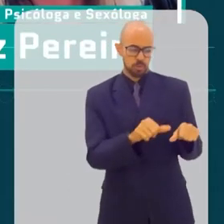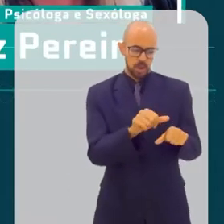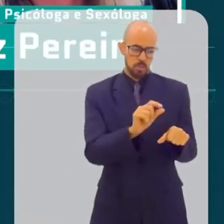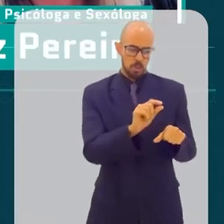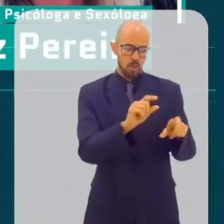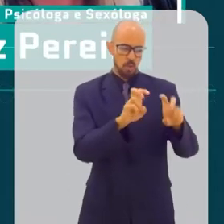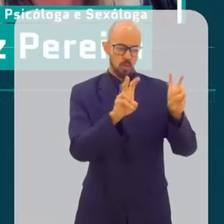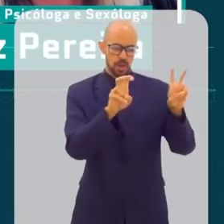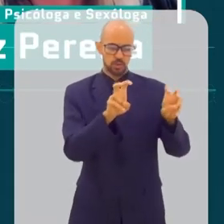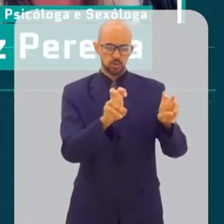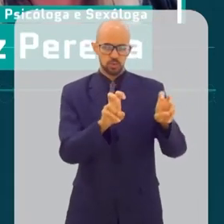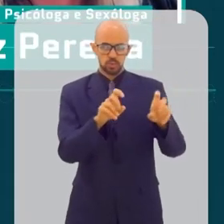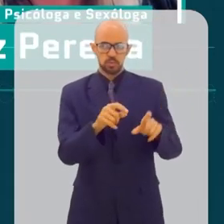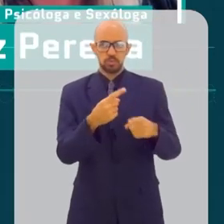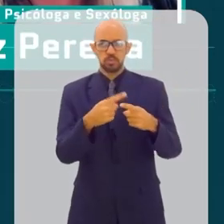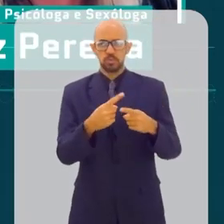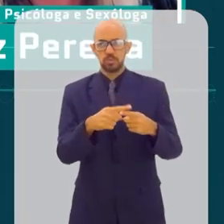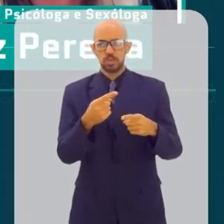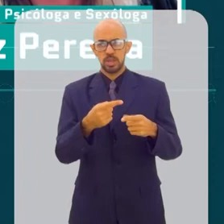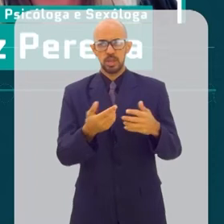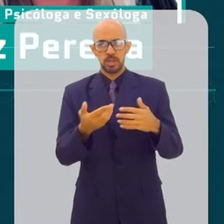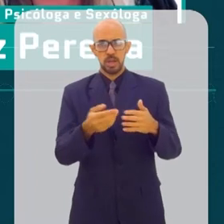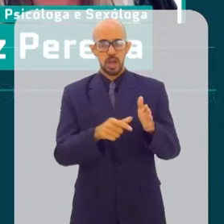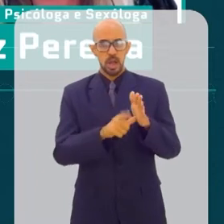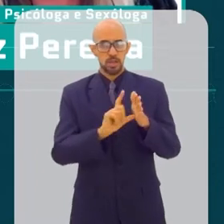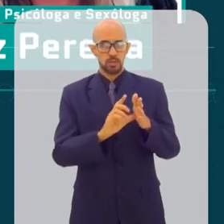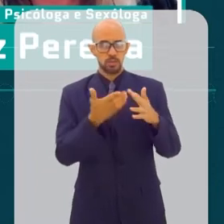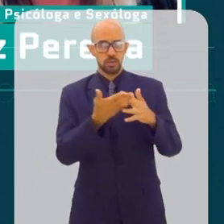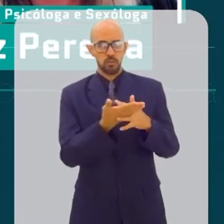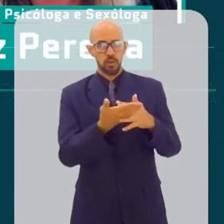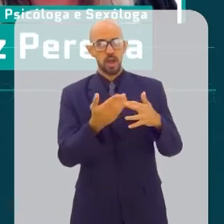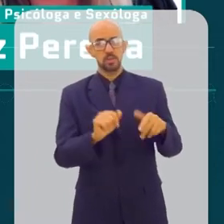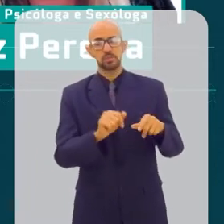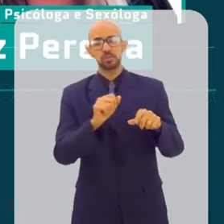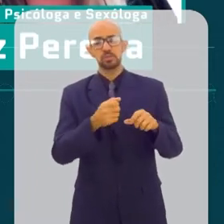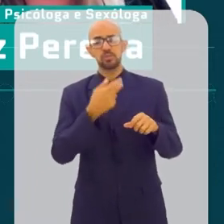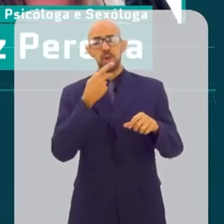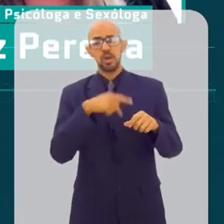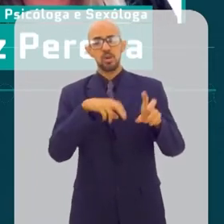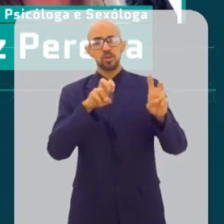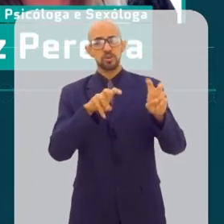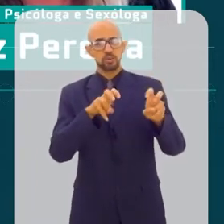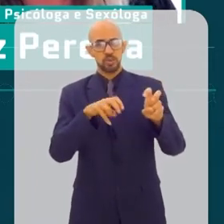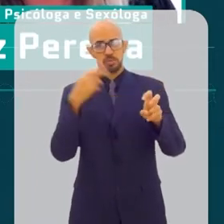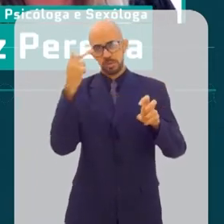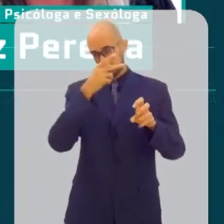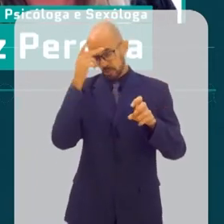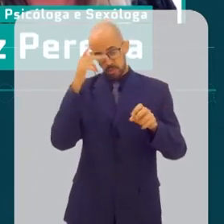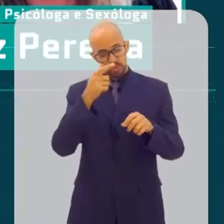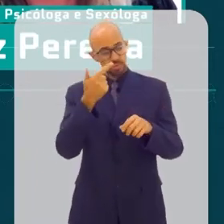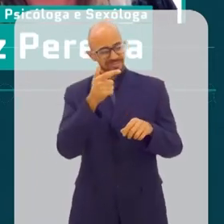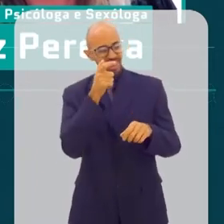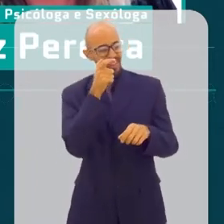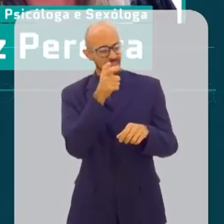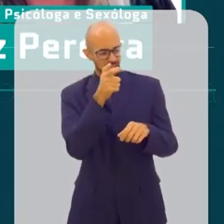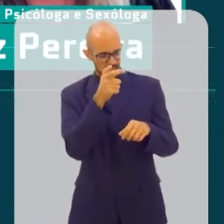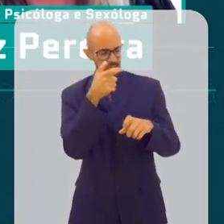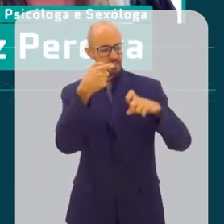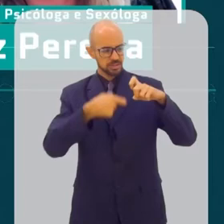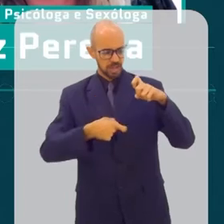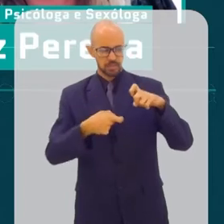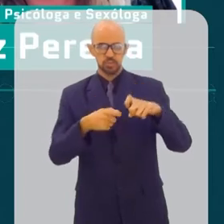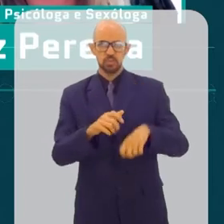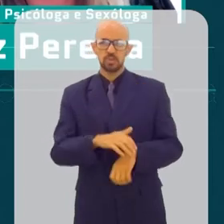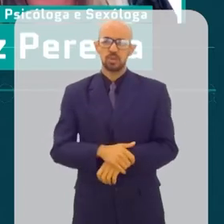Eu vou mudar um pouquinho de assunto, porque a gente, no bloco anterior, estava falando sobre a questão das pessoas que são